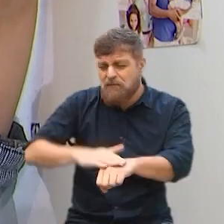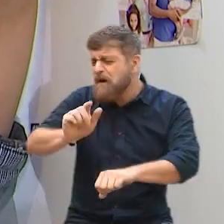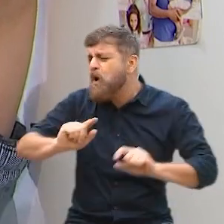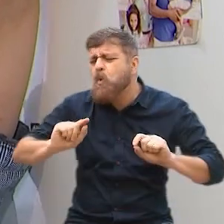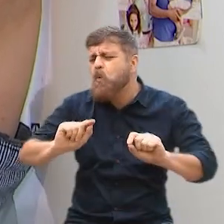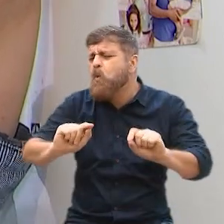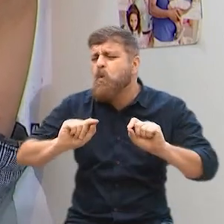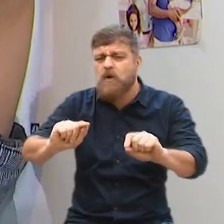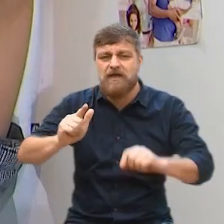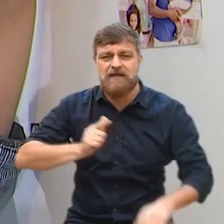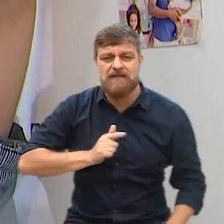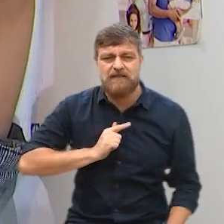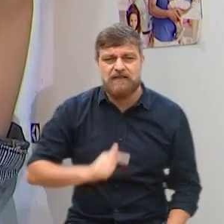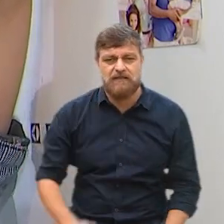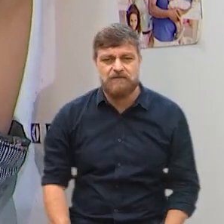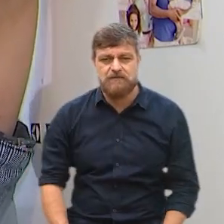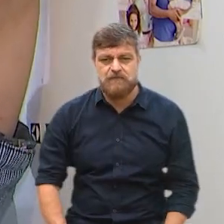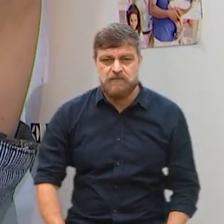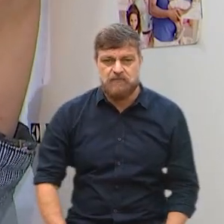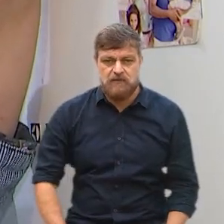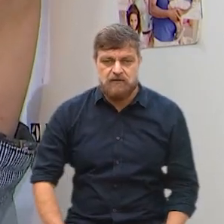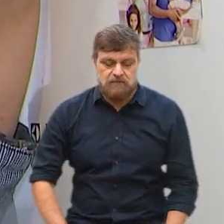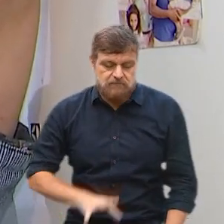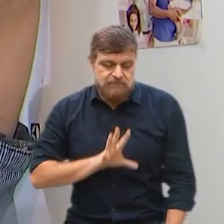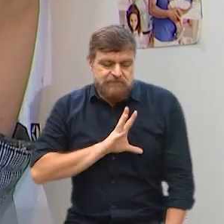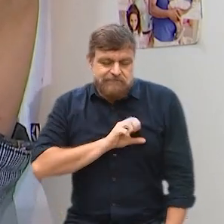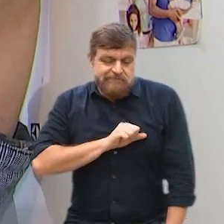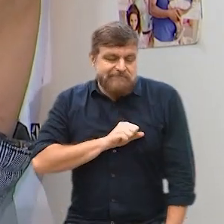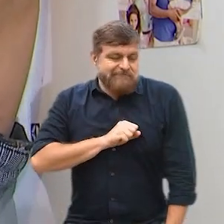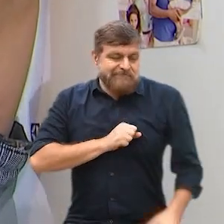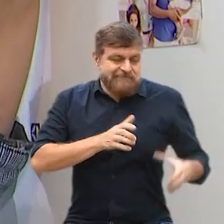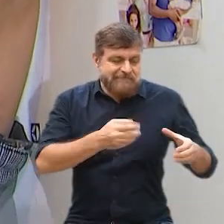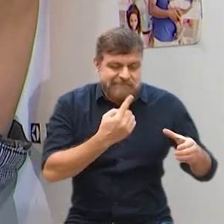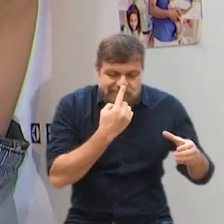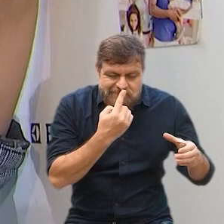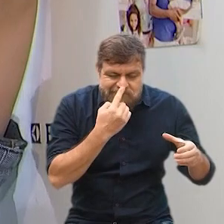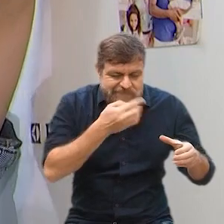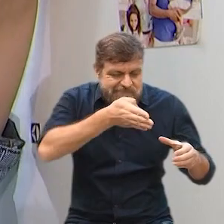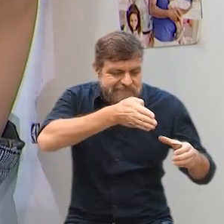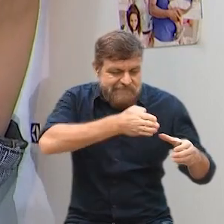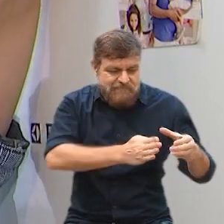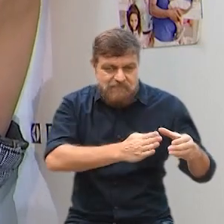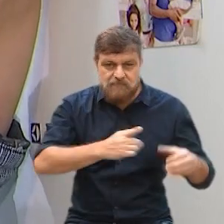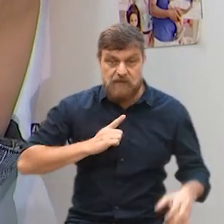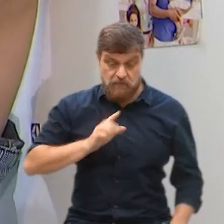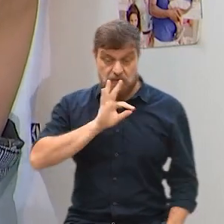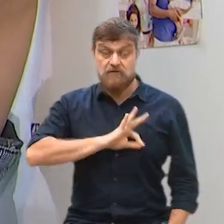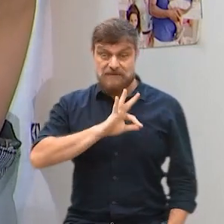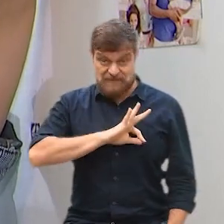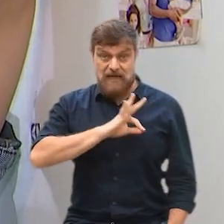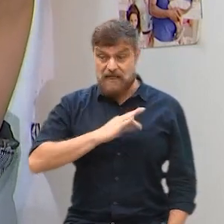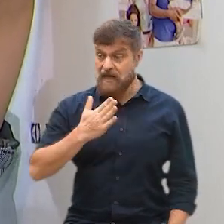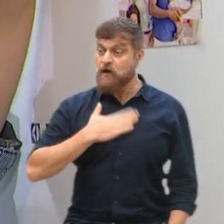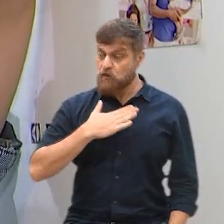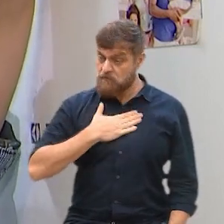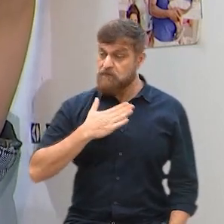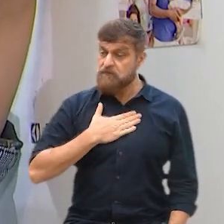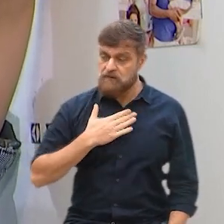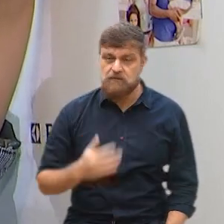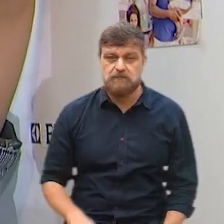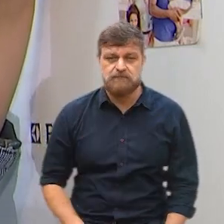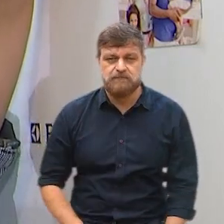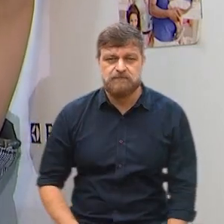que essa coisa mais afetiva, hoje em dia é a nossa fonte de renda também aqui em casa,